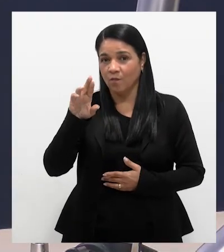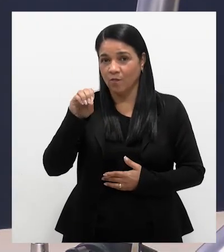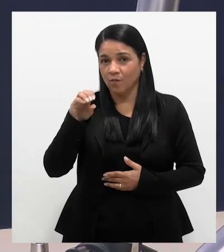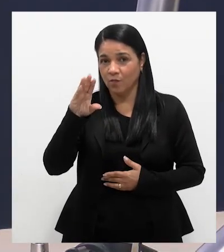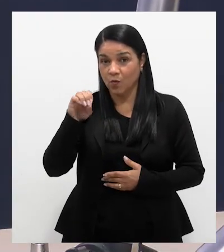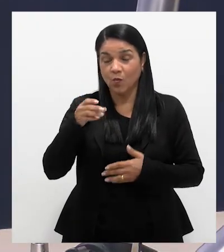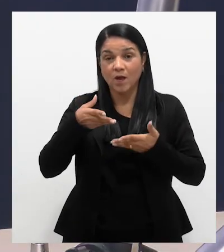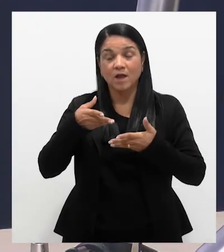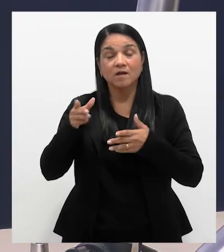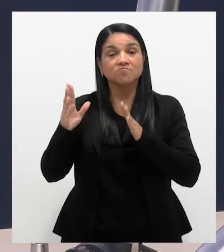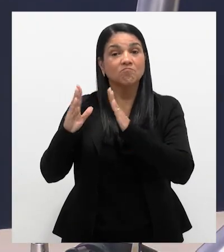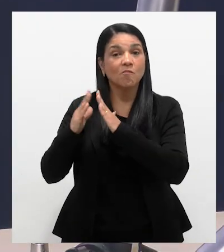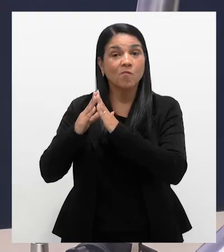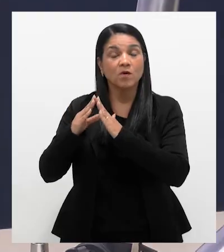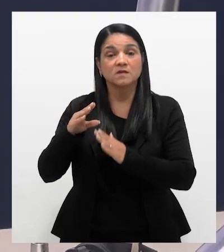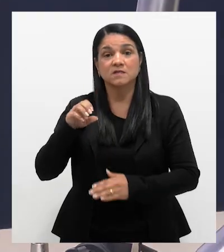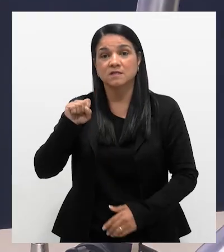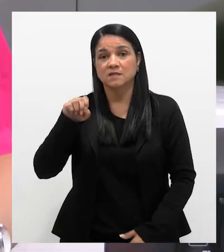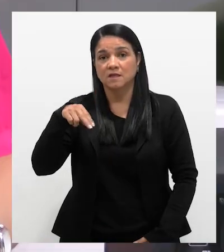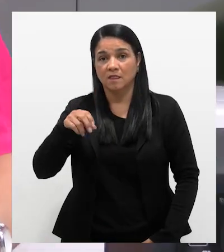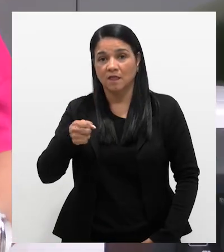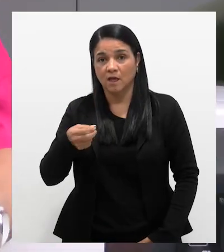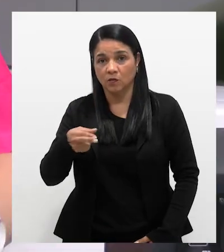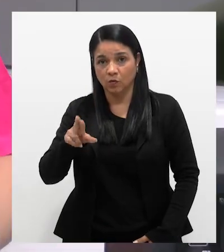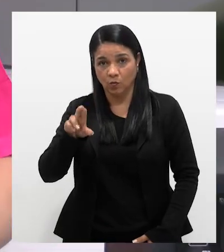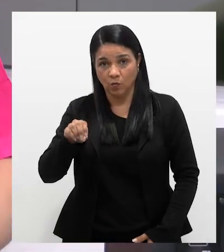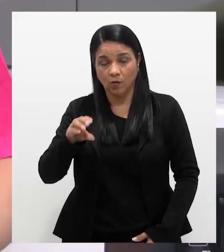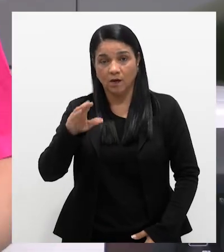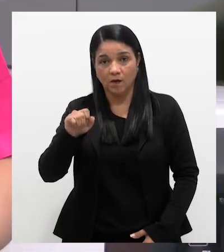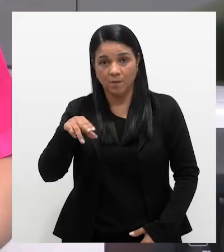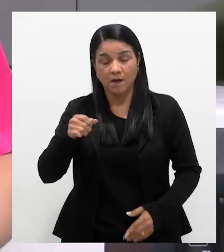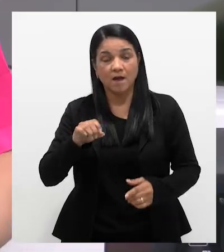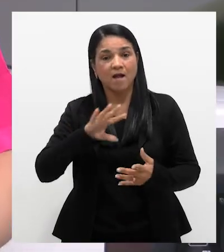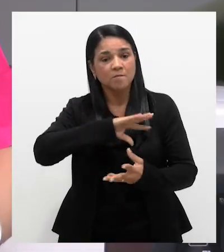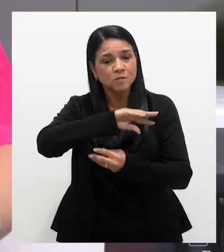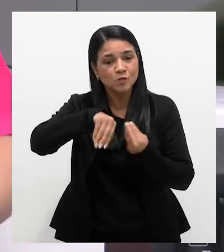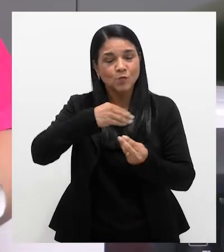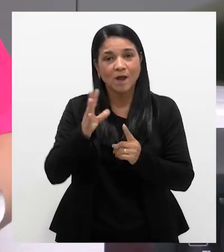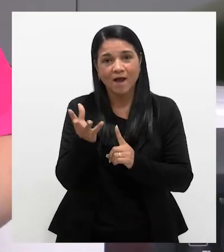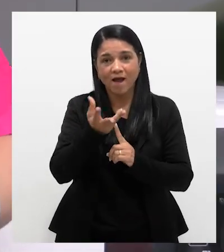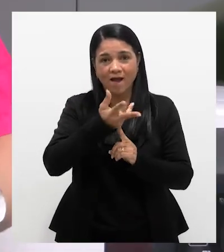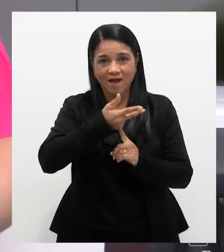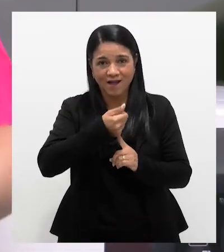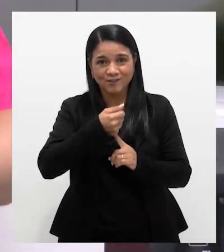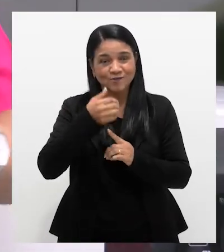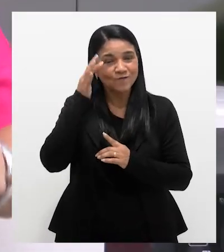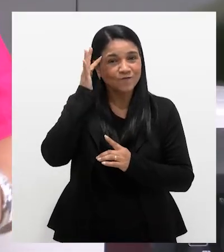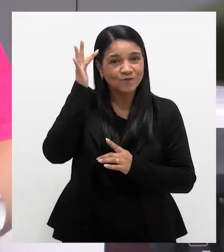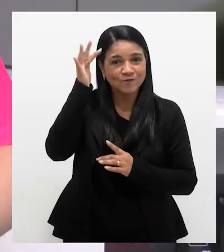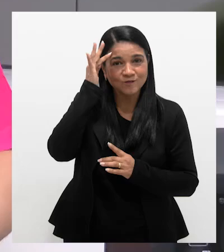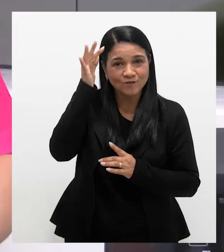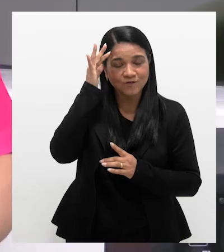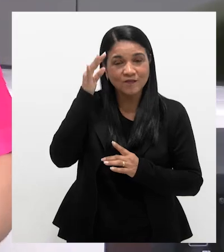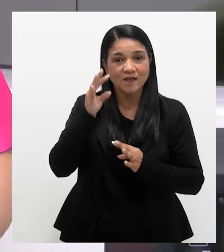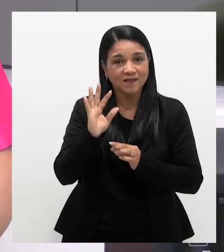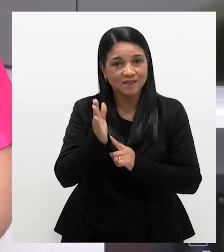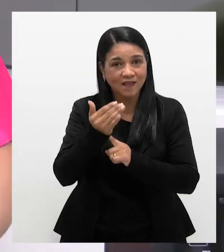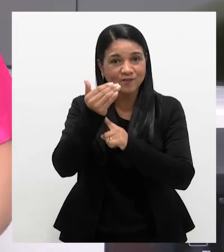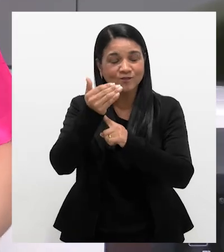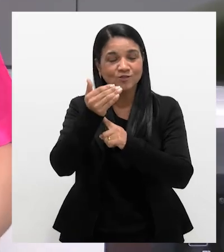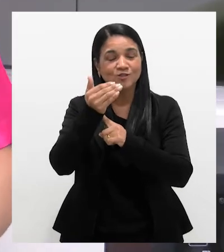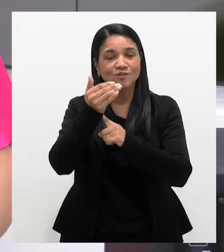oriundo de Senador Camará e mistura arte, tecnologia e filosofia no intuito de ressignificar a vida das